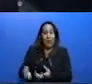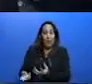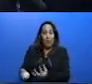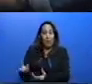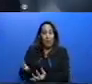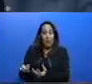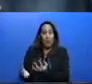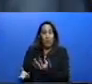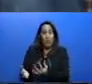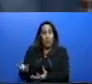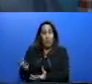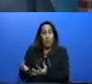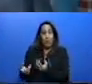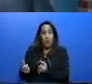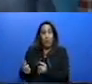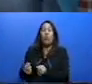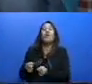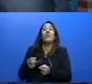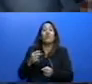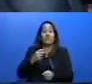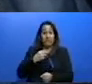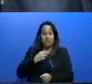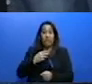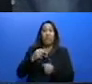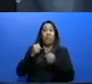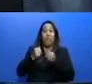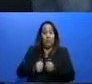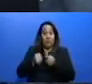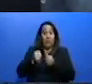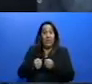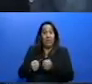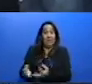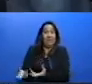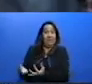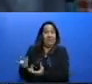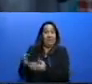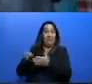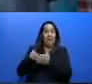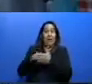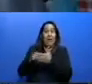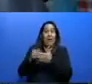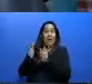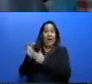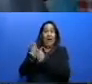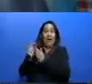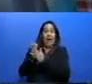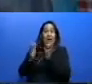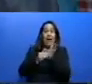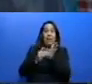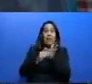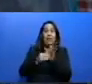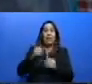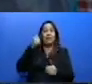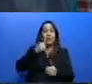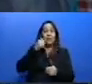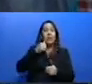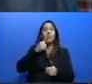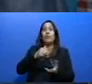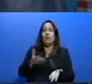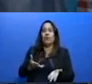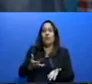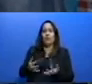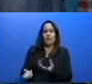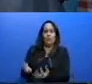olha só, ela poderia queimar as mãos. Por isso, é importante ter esses